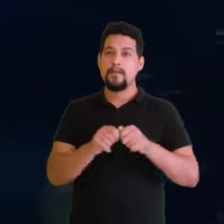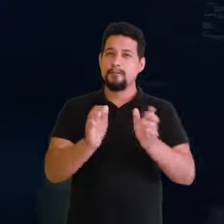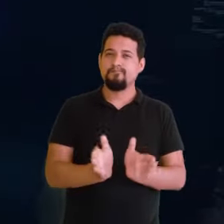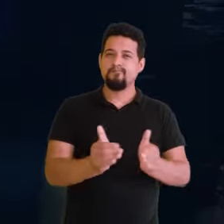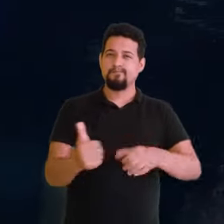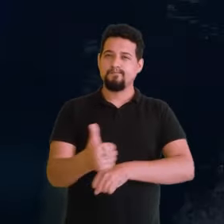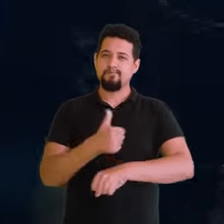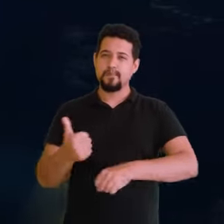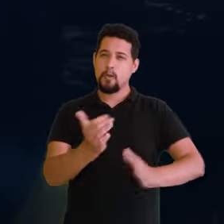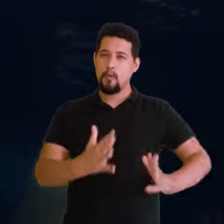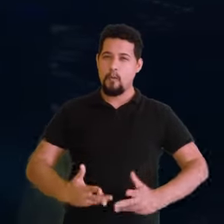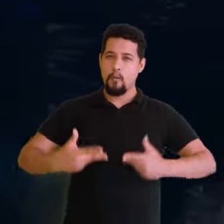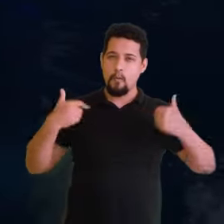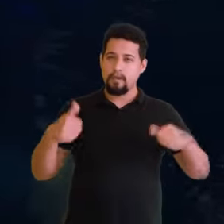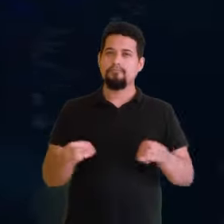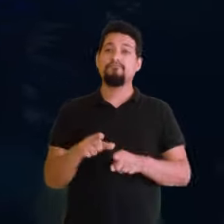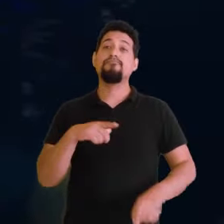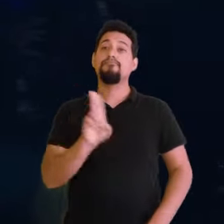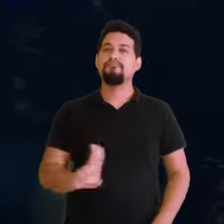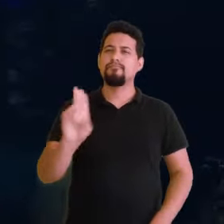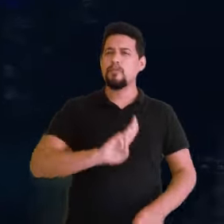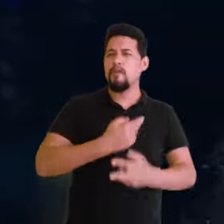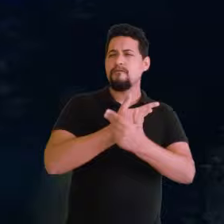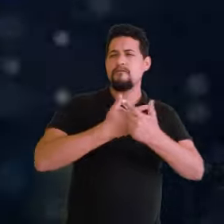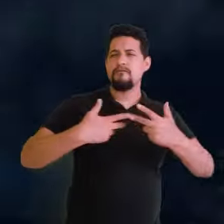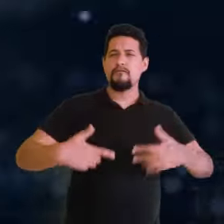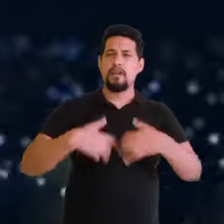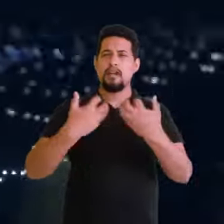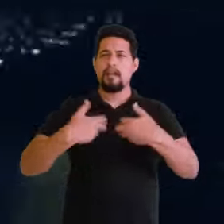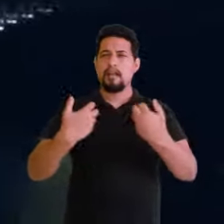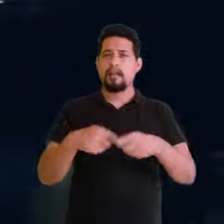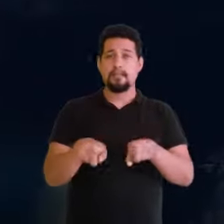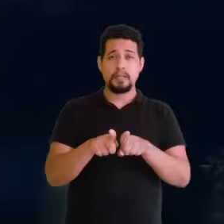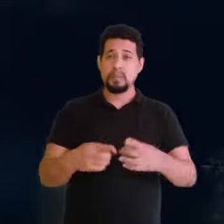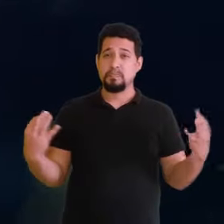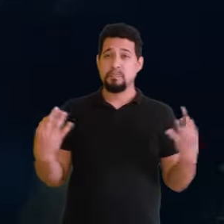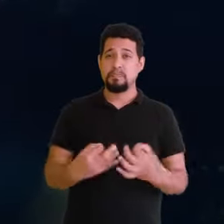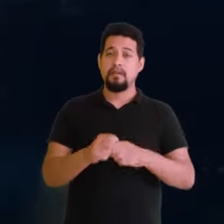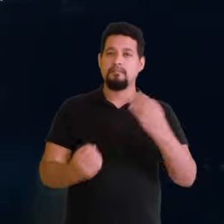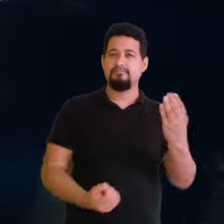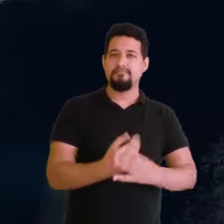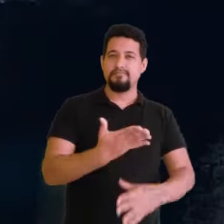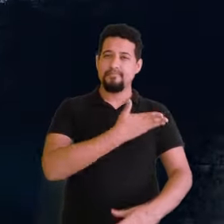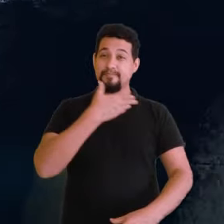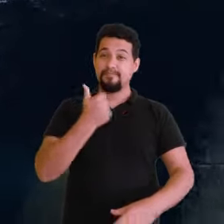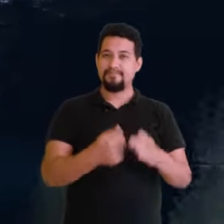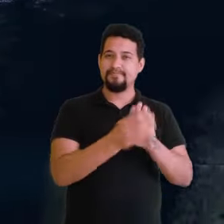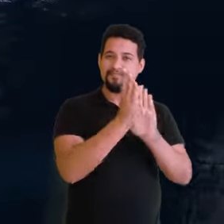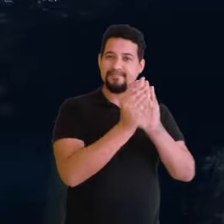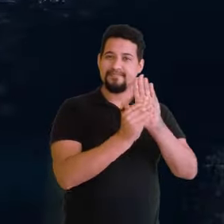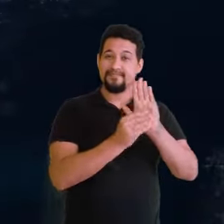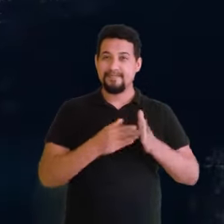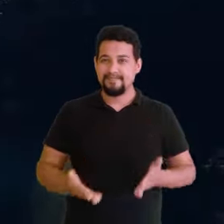realizada por uma equipe de profissionais qualificados que utilizam dezenas de equipamentos de ponta para gerar o melhor